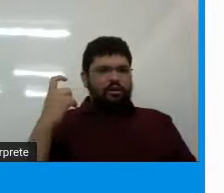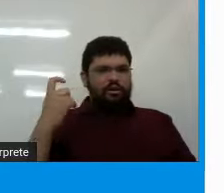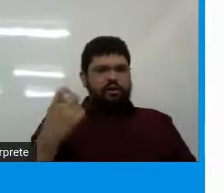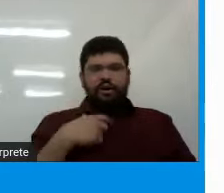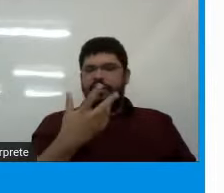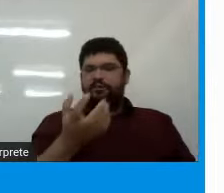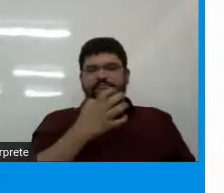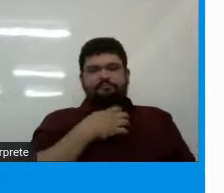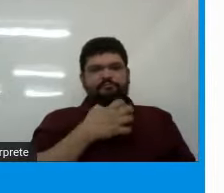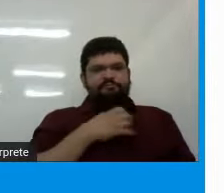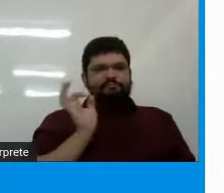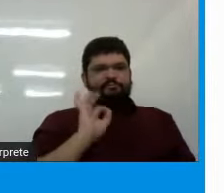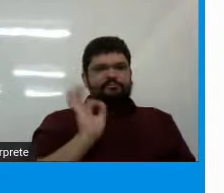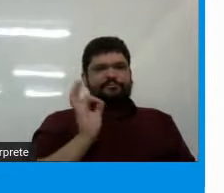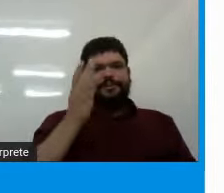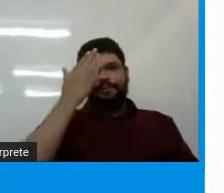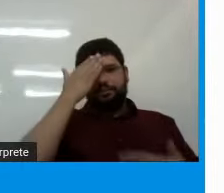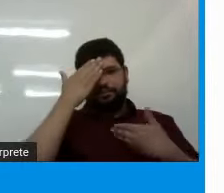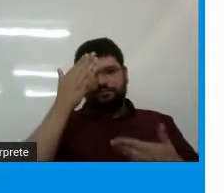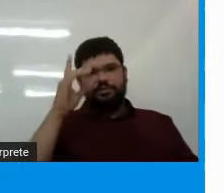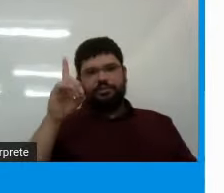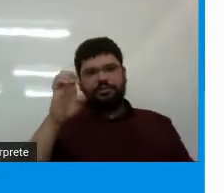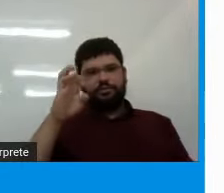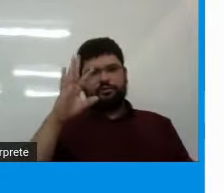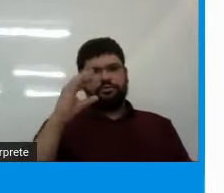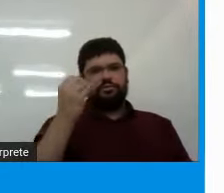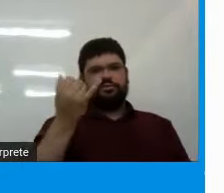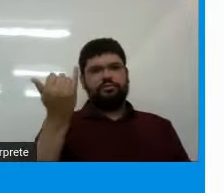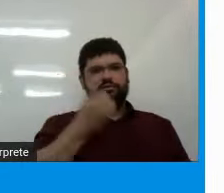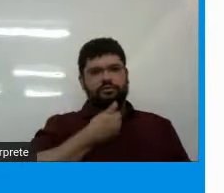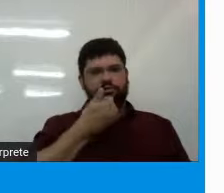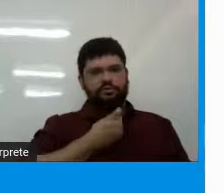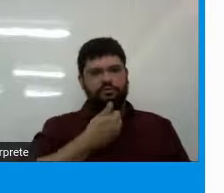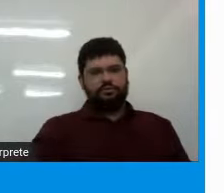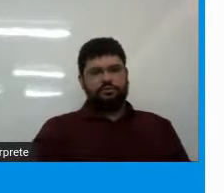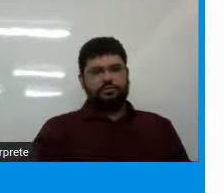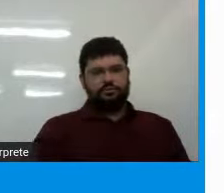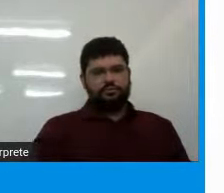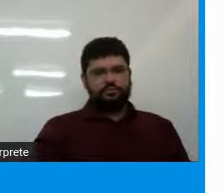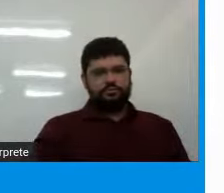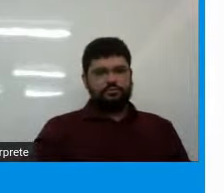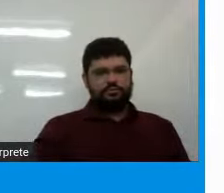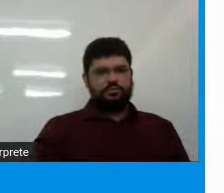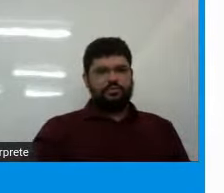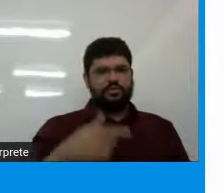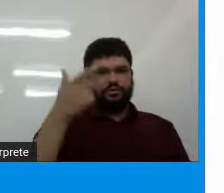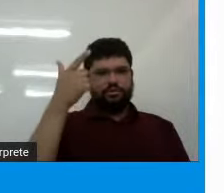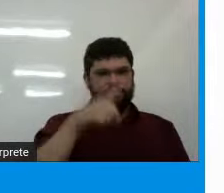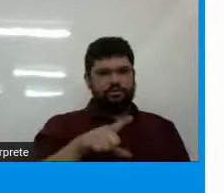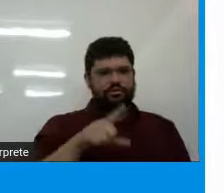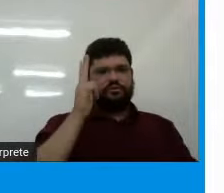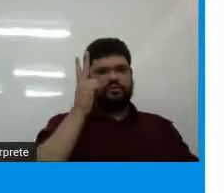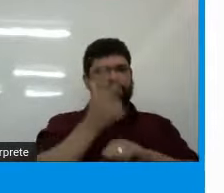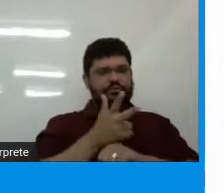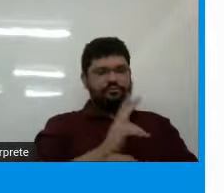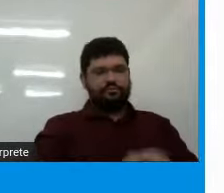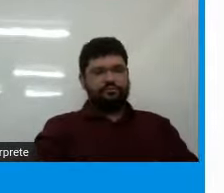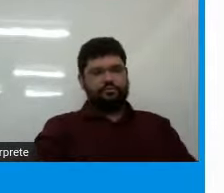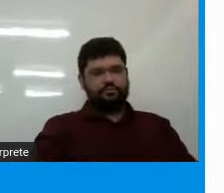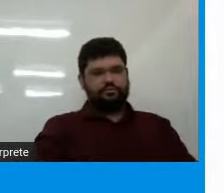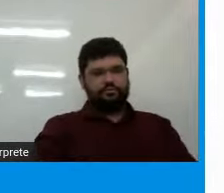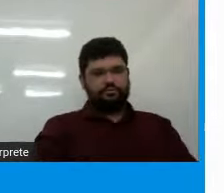para mim. Obrigado aí, Débora, por solicitar, né, a que eu reiniciasse o vídeo. Então,